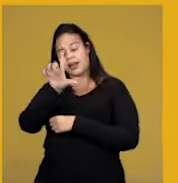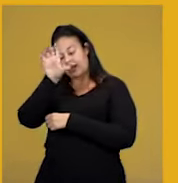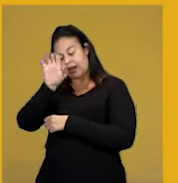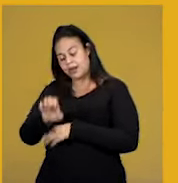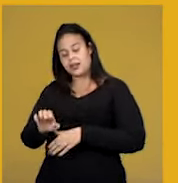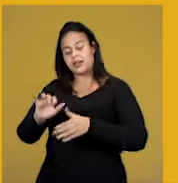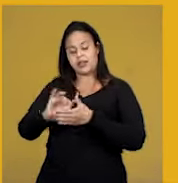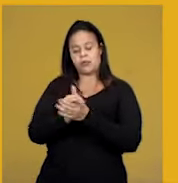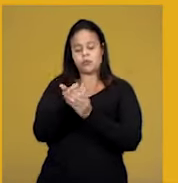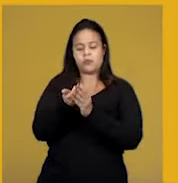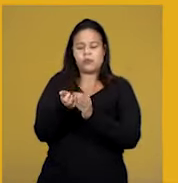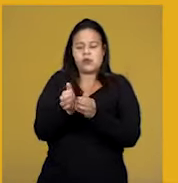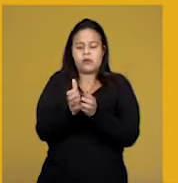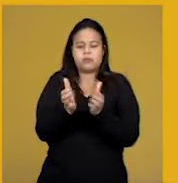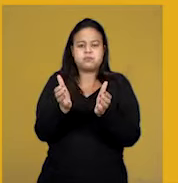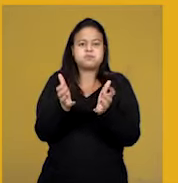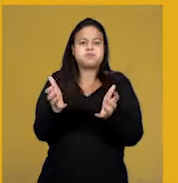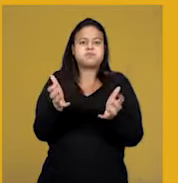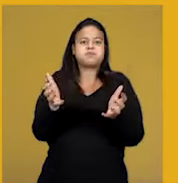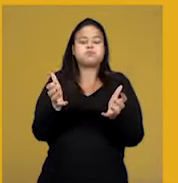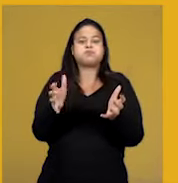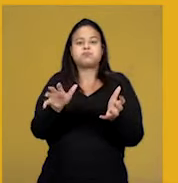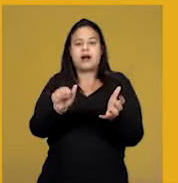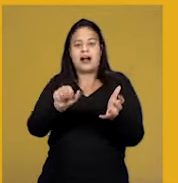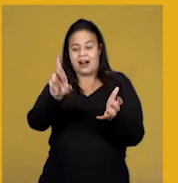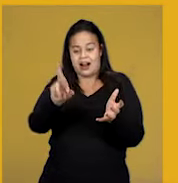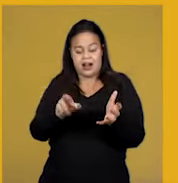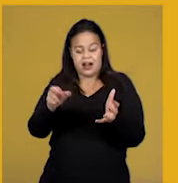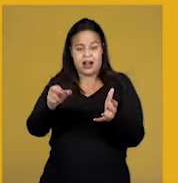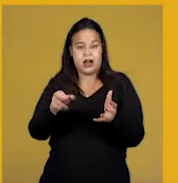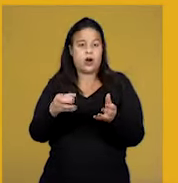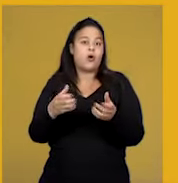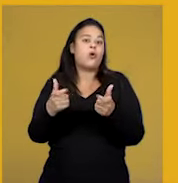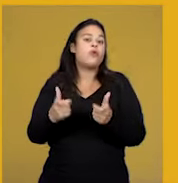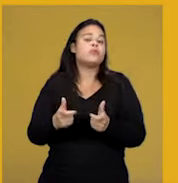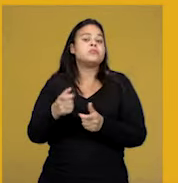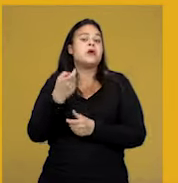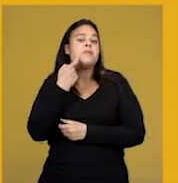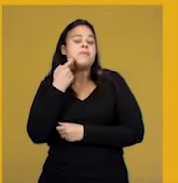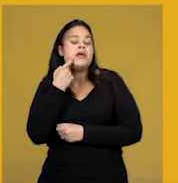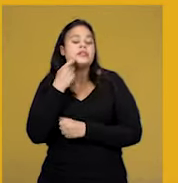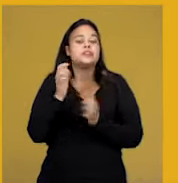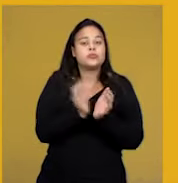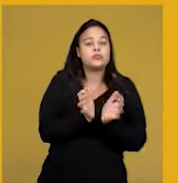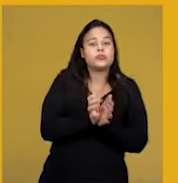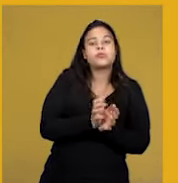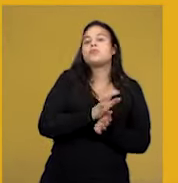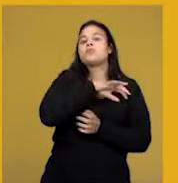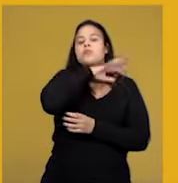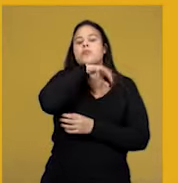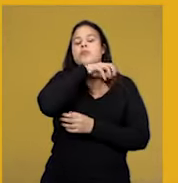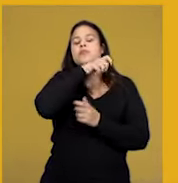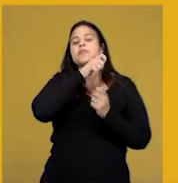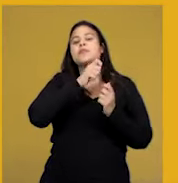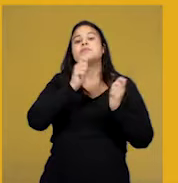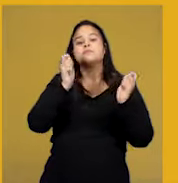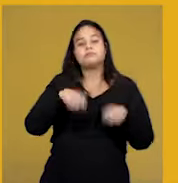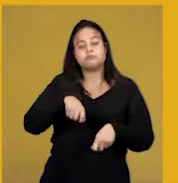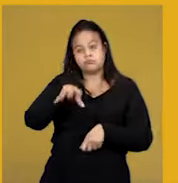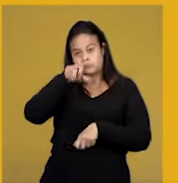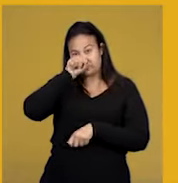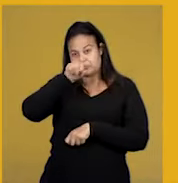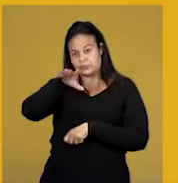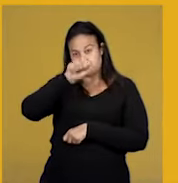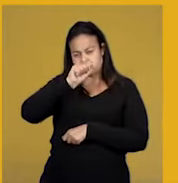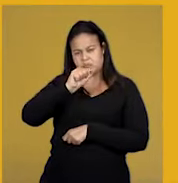uma espuma que impede a passagem do oxigênio que os peixes e outros animais dependem para respirar. Mas será que tem